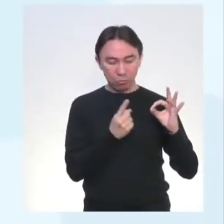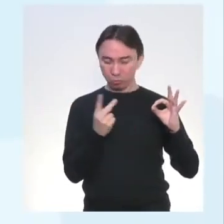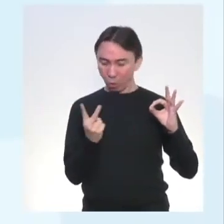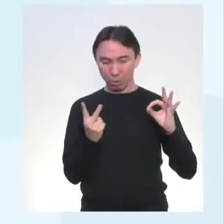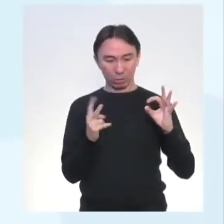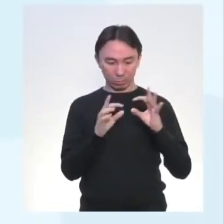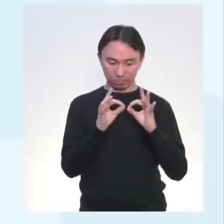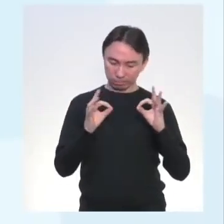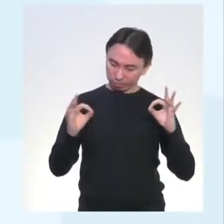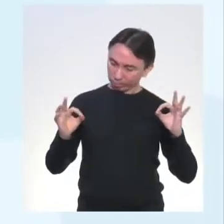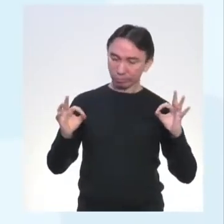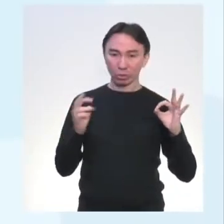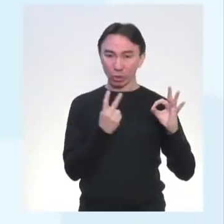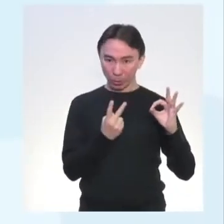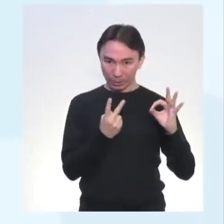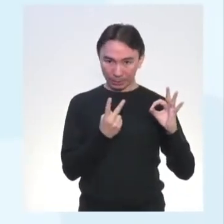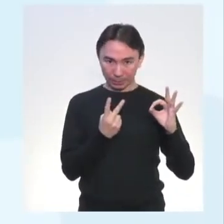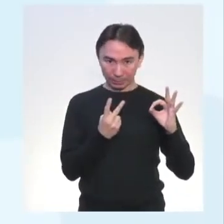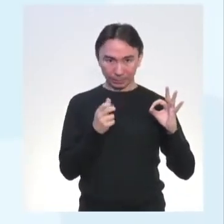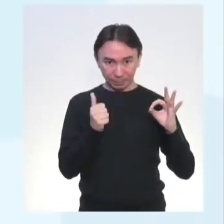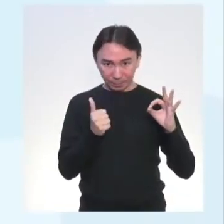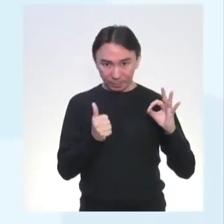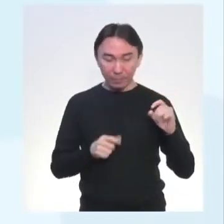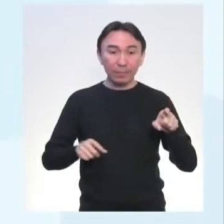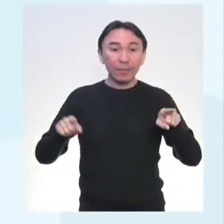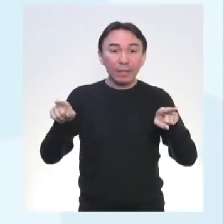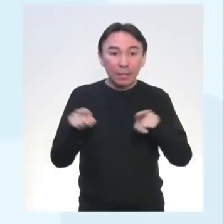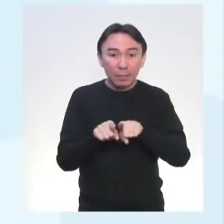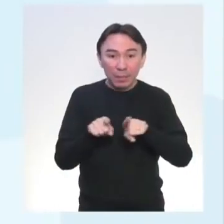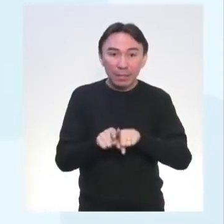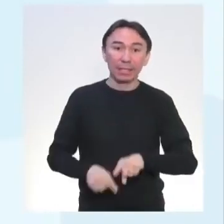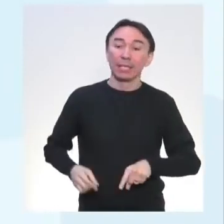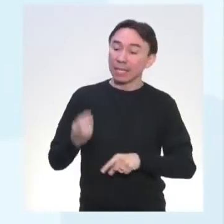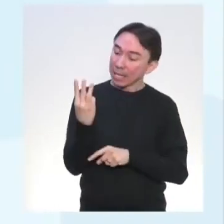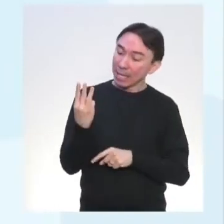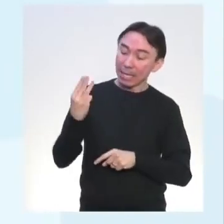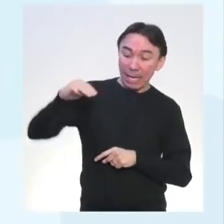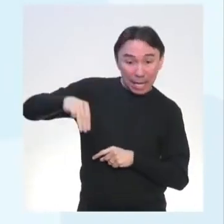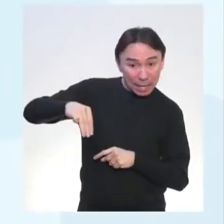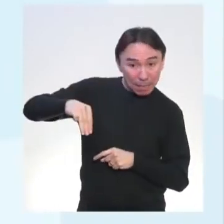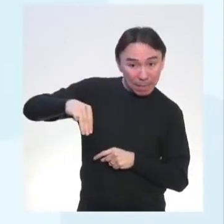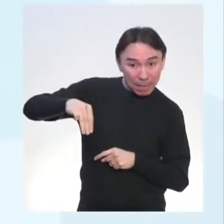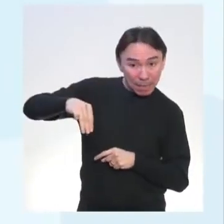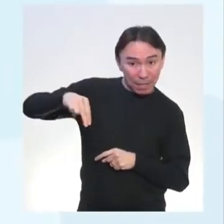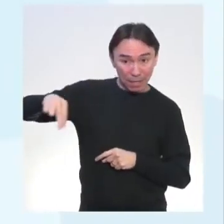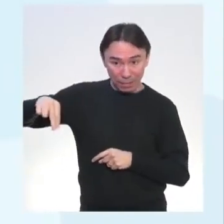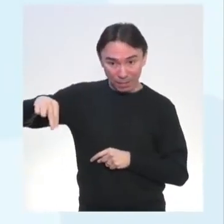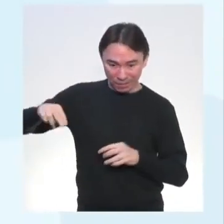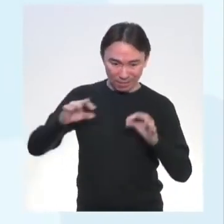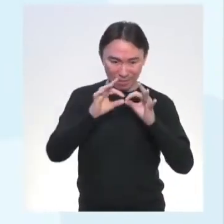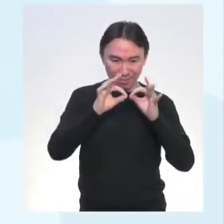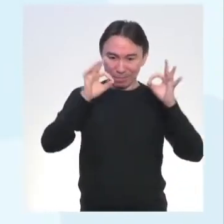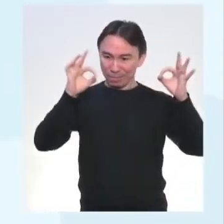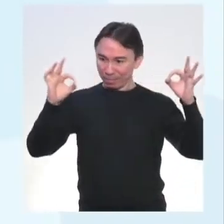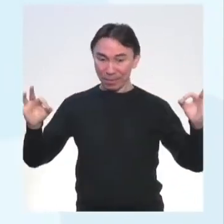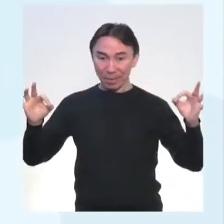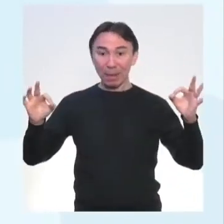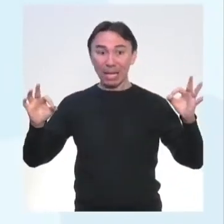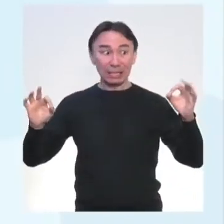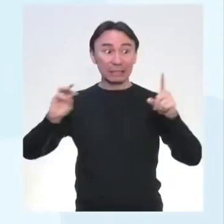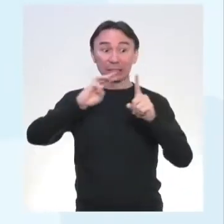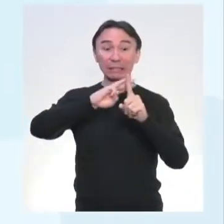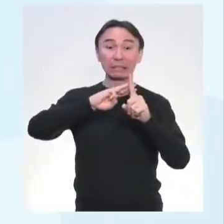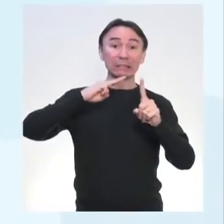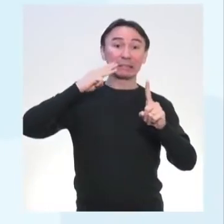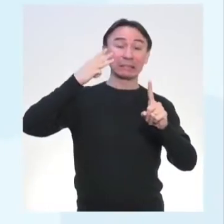MN também na horizontal, só que com um triplo de CD. O triplo de 2 é 6. Costuma